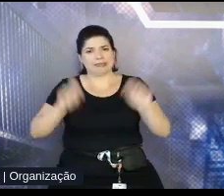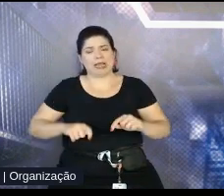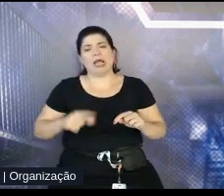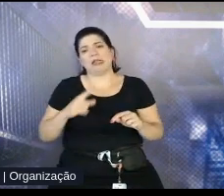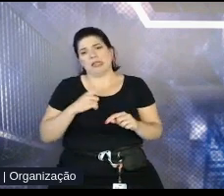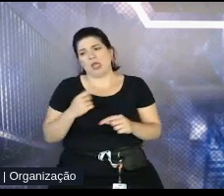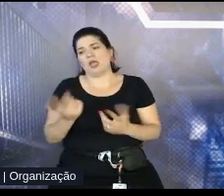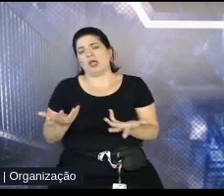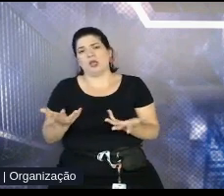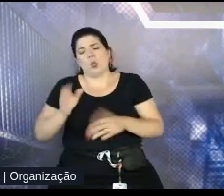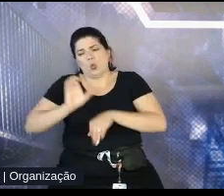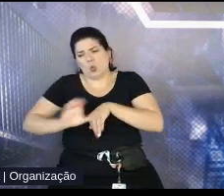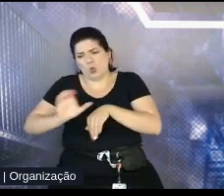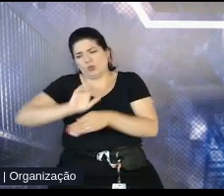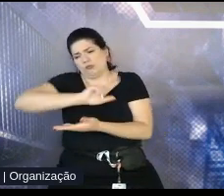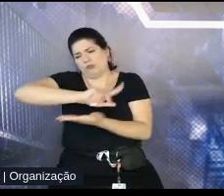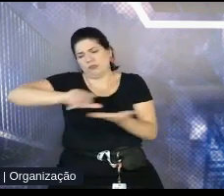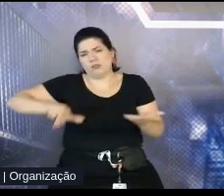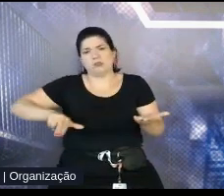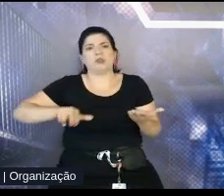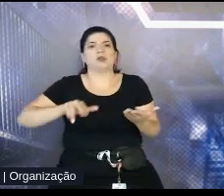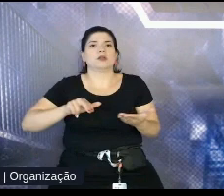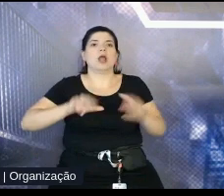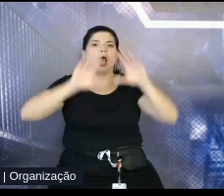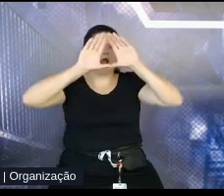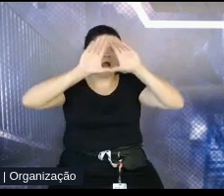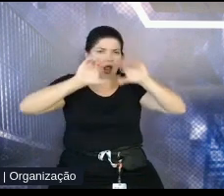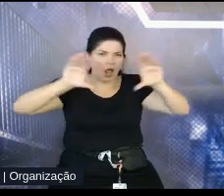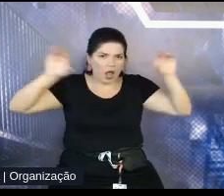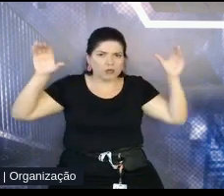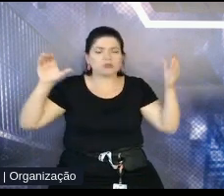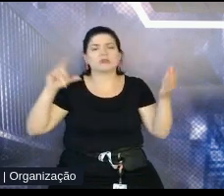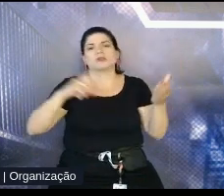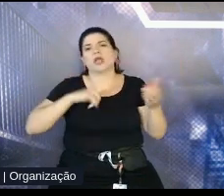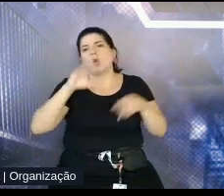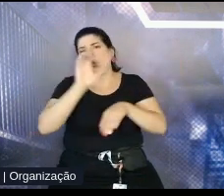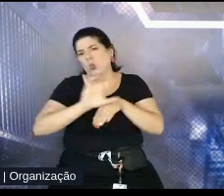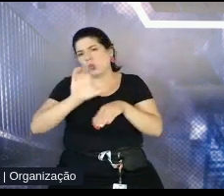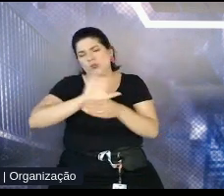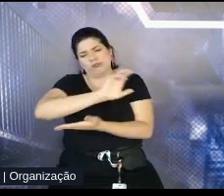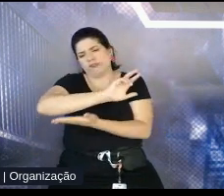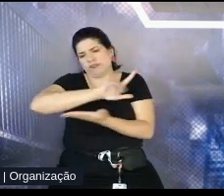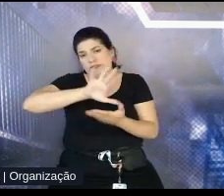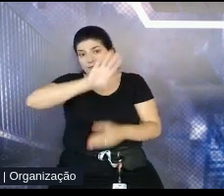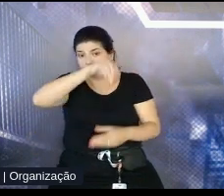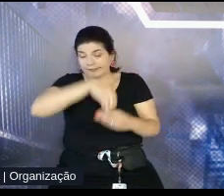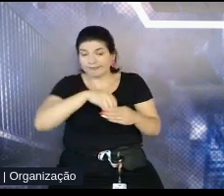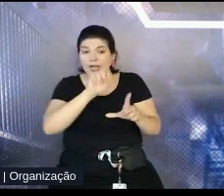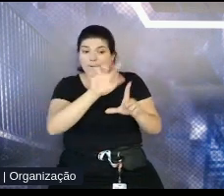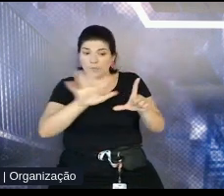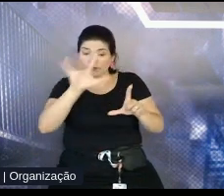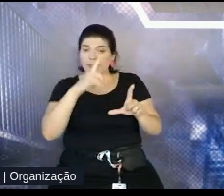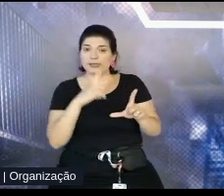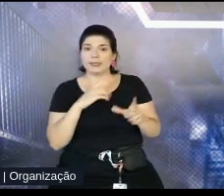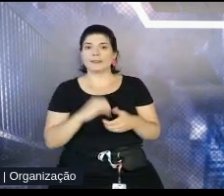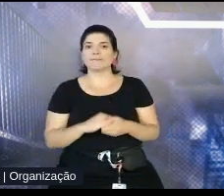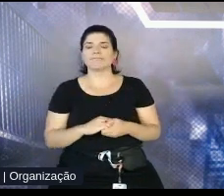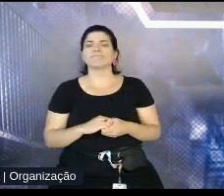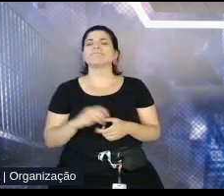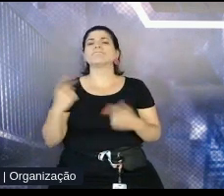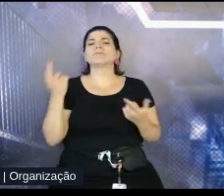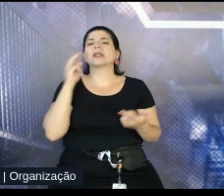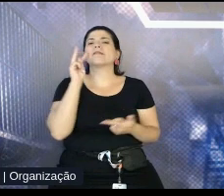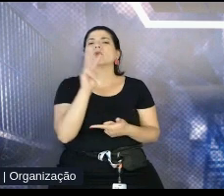de iOS, cursos de cloud, a gente tem várias formações lá dentro. E qual o problema que a gente se